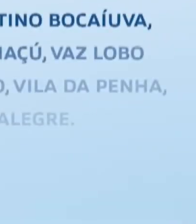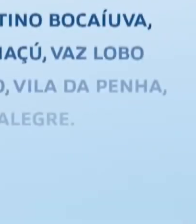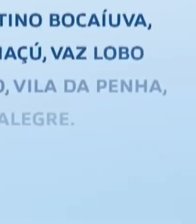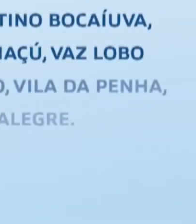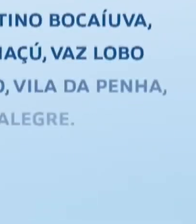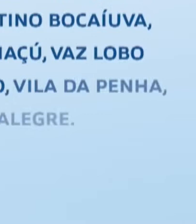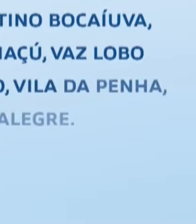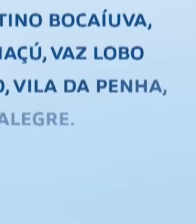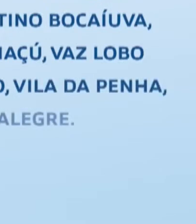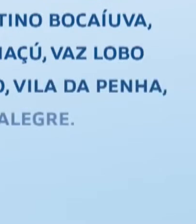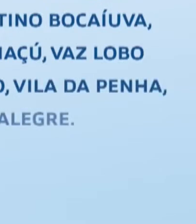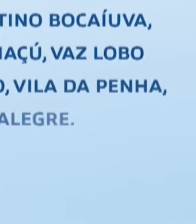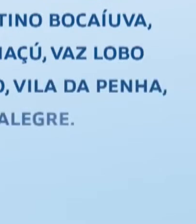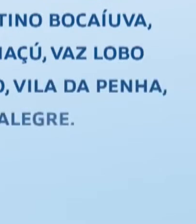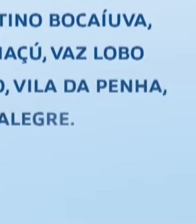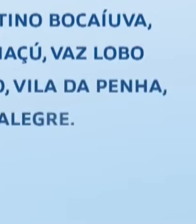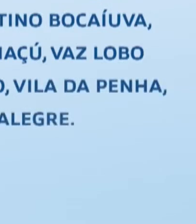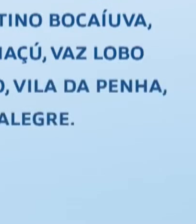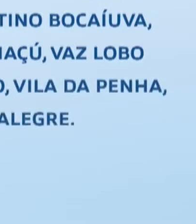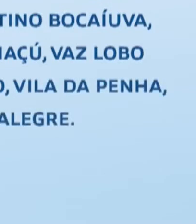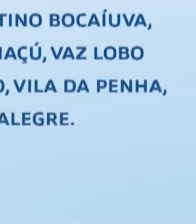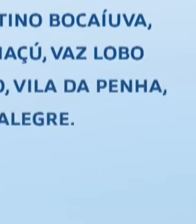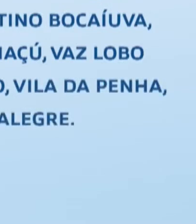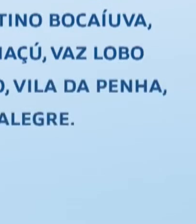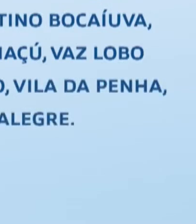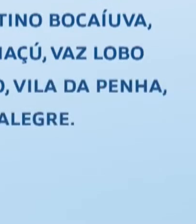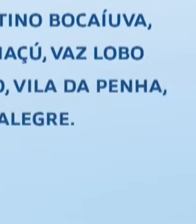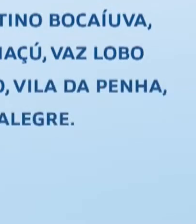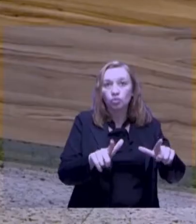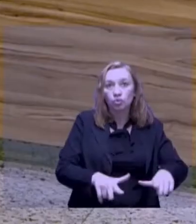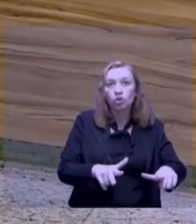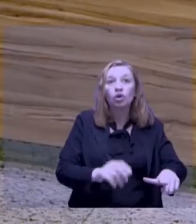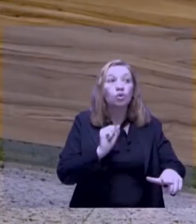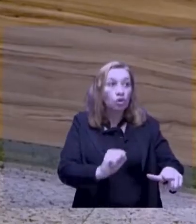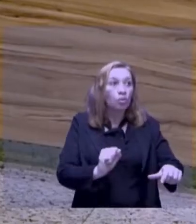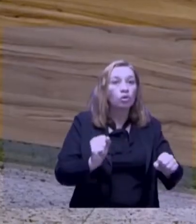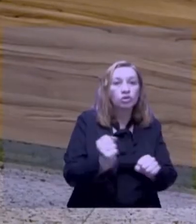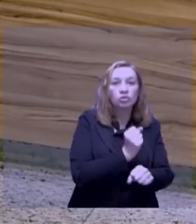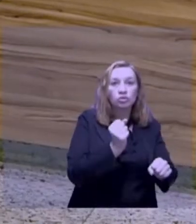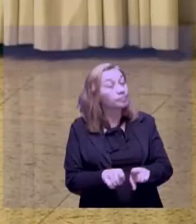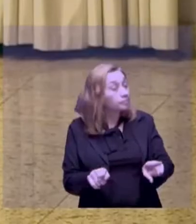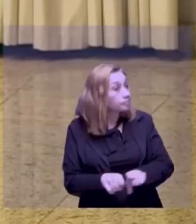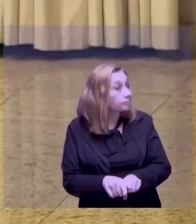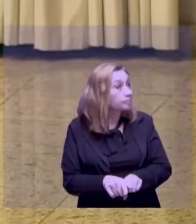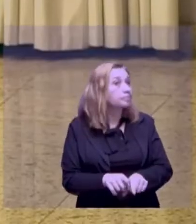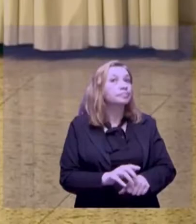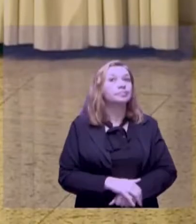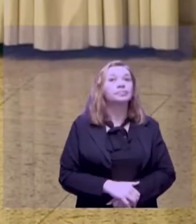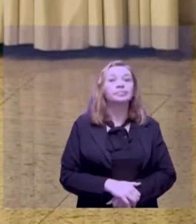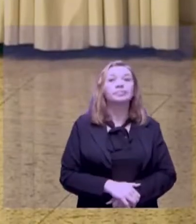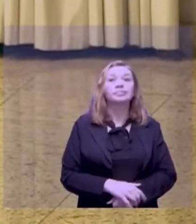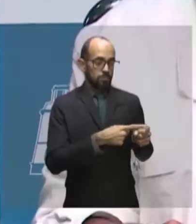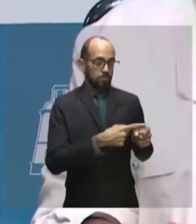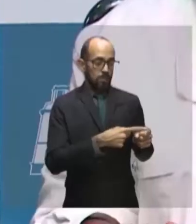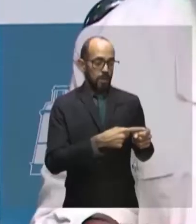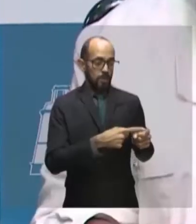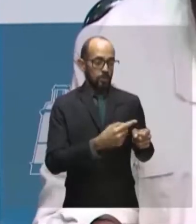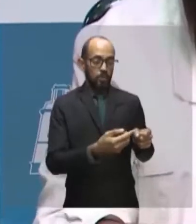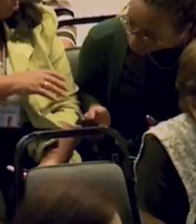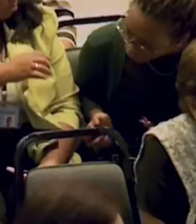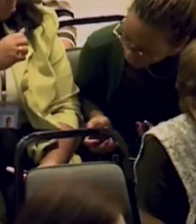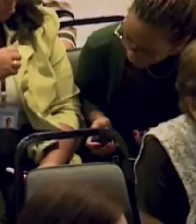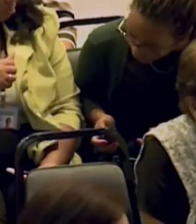3.3. São 19 bairros, 570 mil habitantes. A audiência reuniu representantes da sociedade civil,